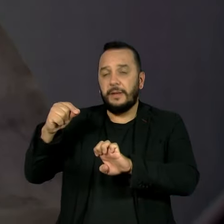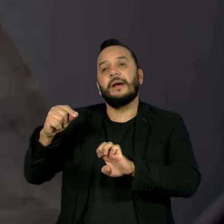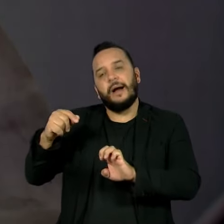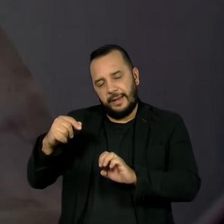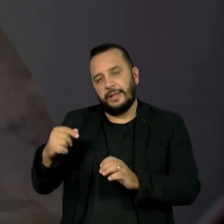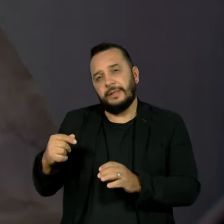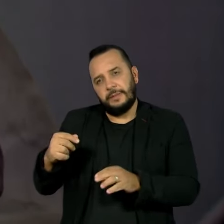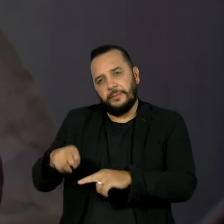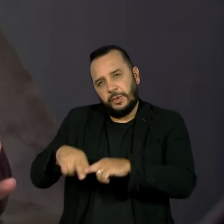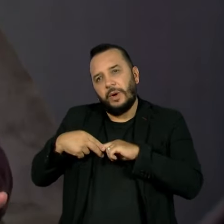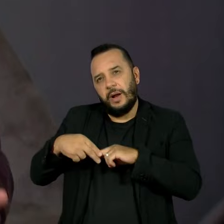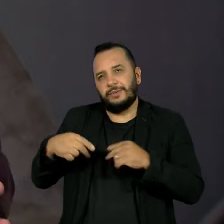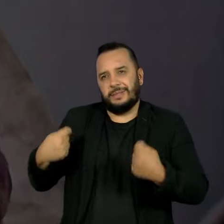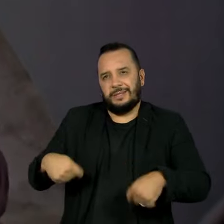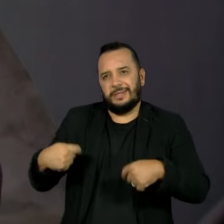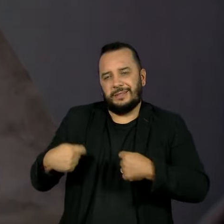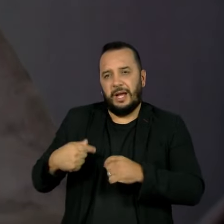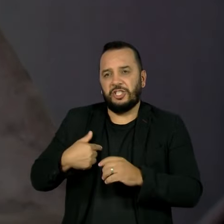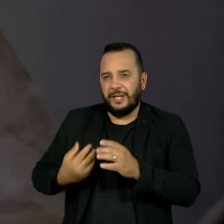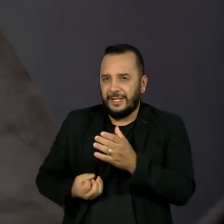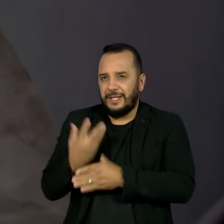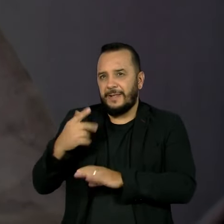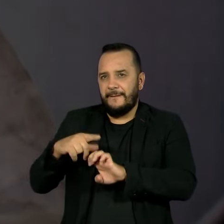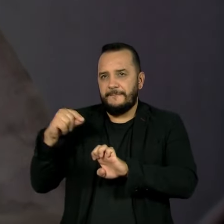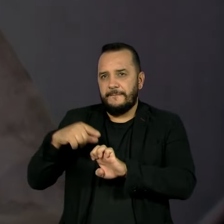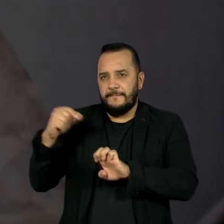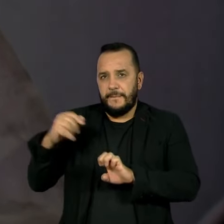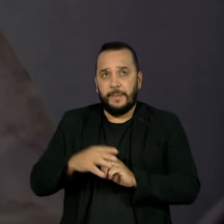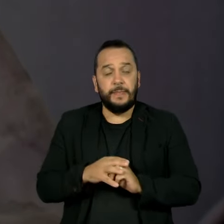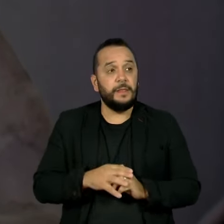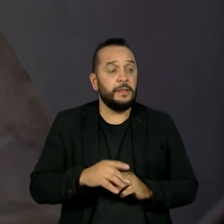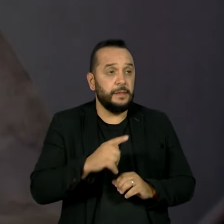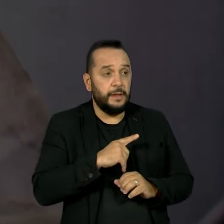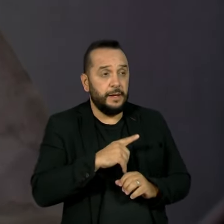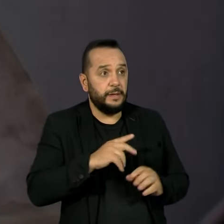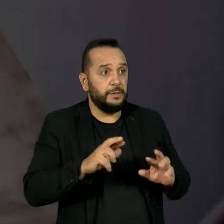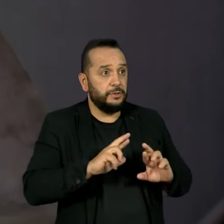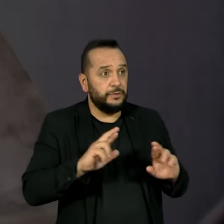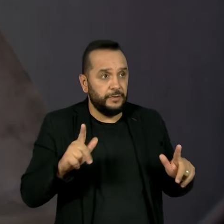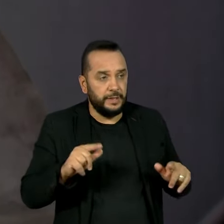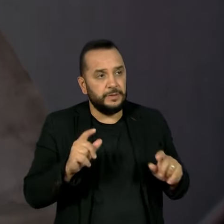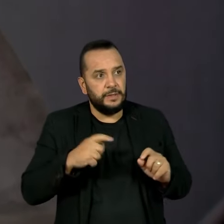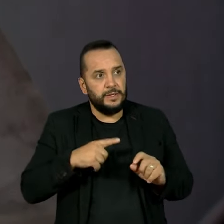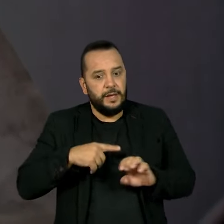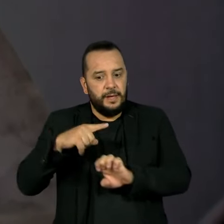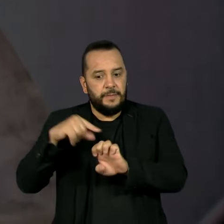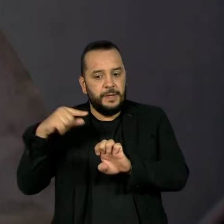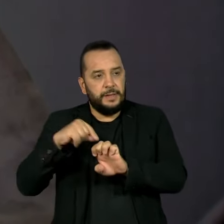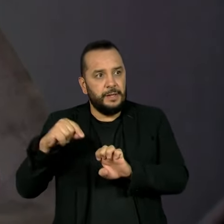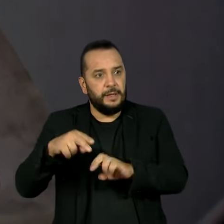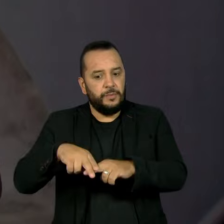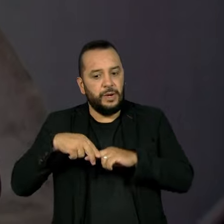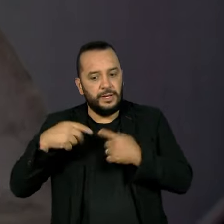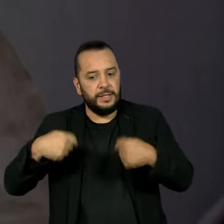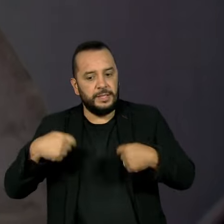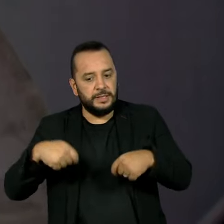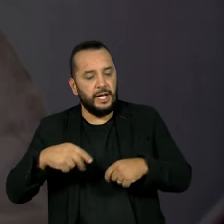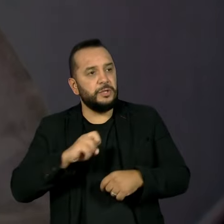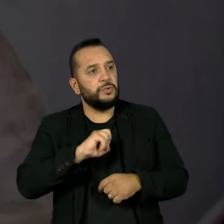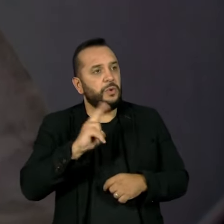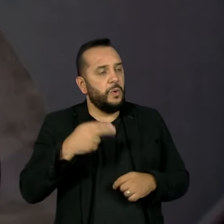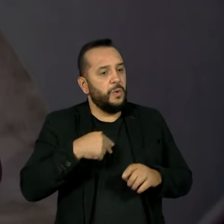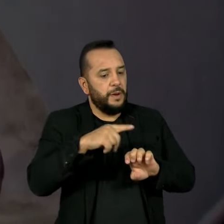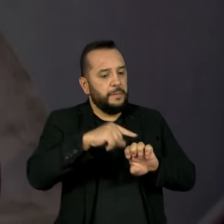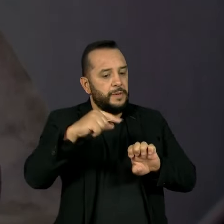necessidade. Ô, Angélica, tem uma diferença muito explícita, empreender por necessidade ou empreender por vontade ou